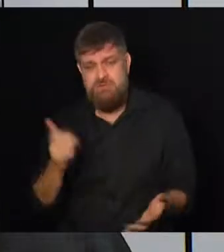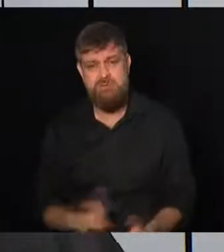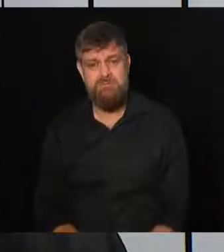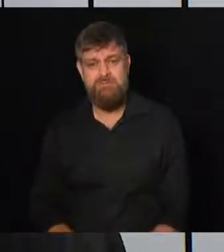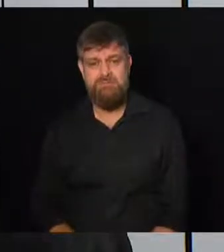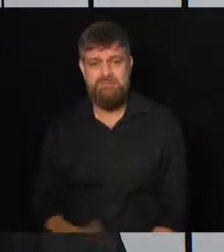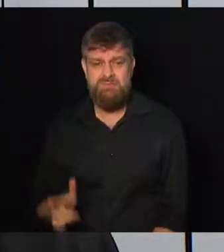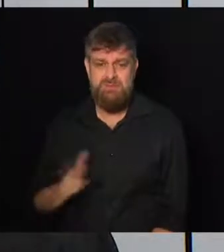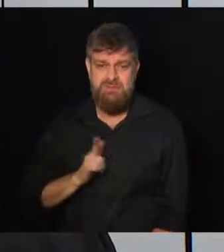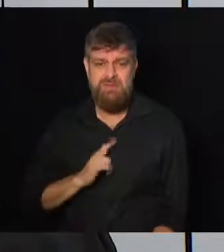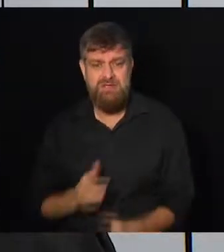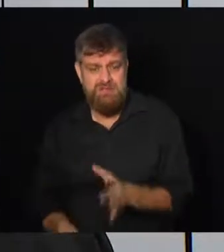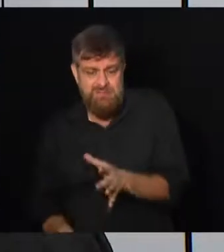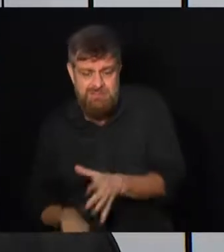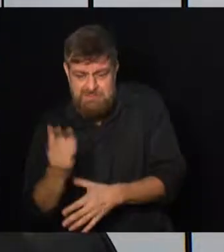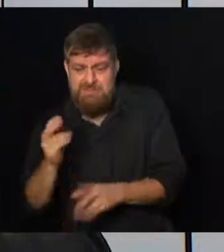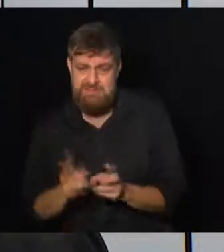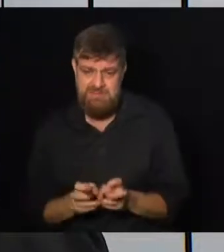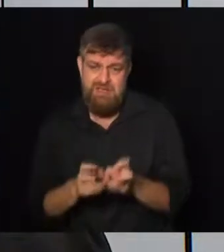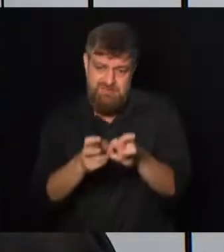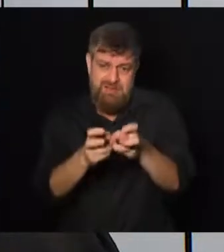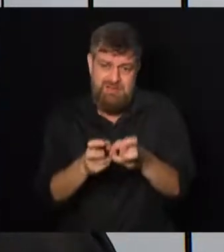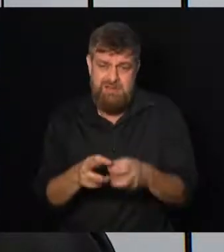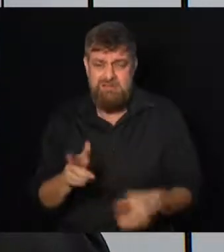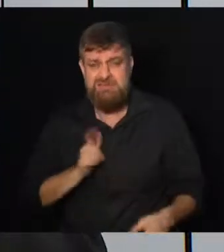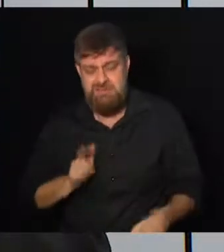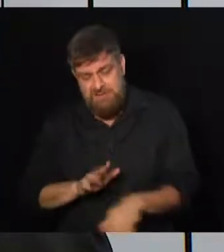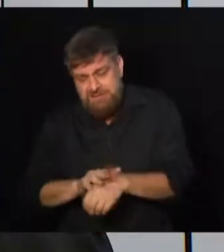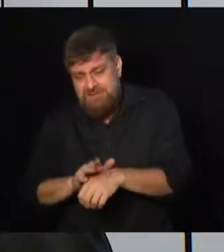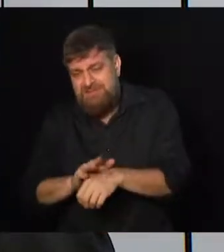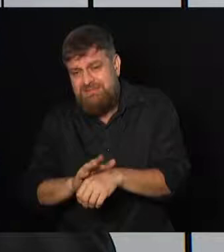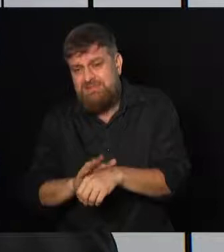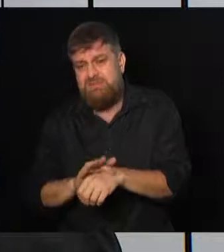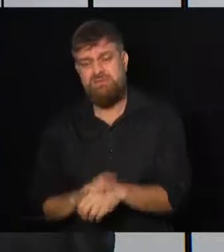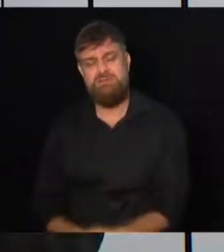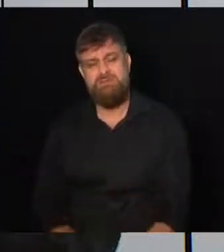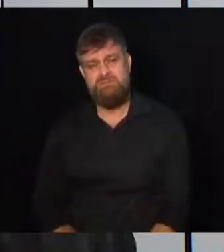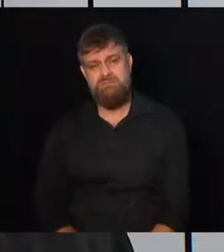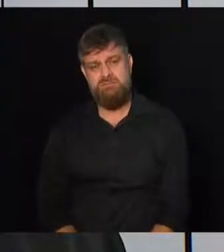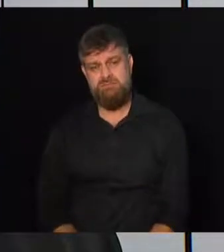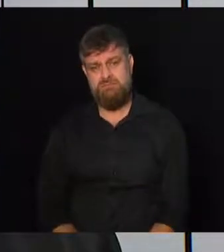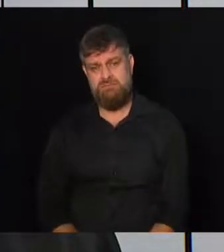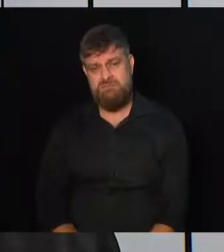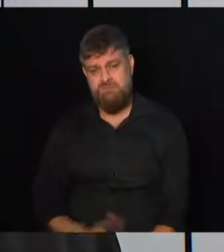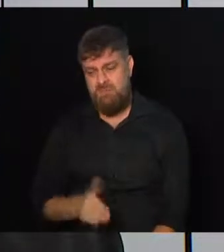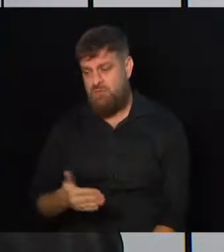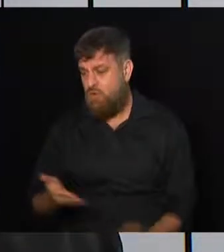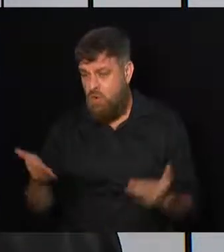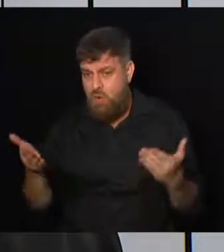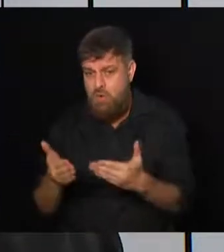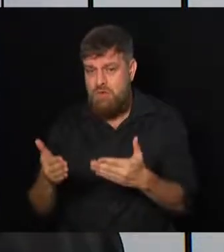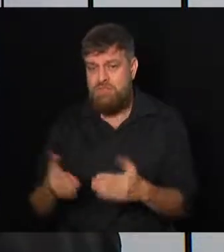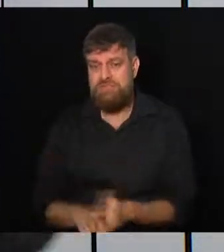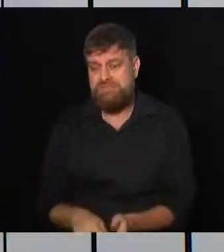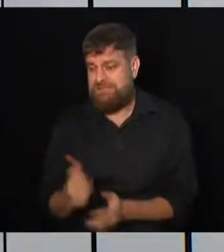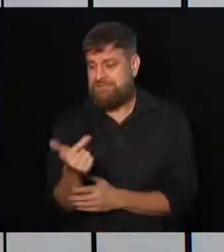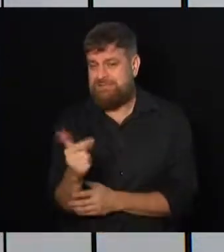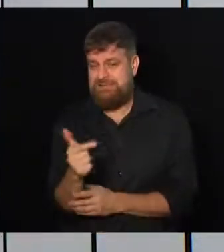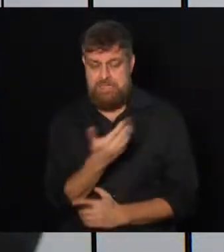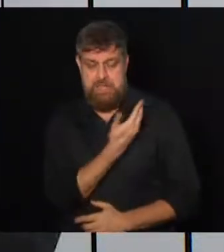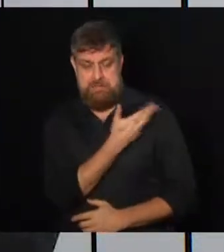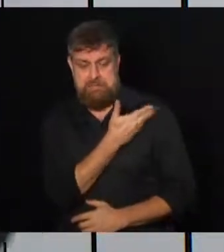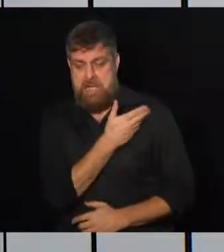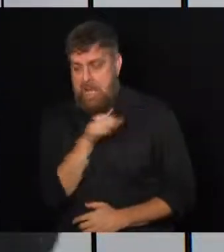Desse contágio, dessa doença, dessa enfermidade, enfim. Mas quando chega hoje, já não existe mais que é o fim